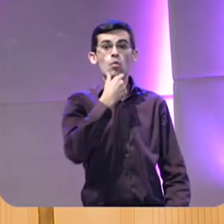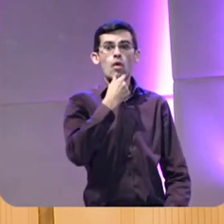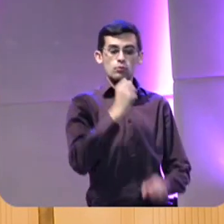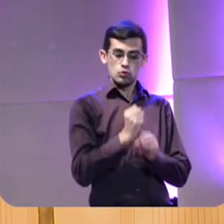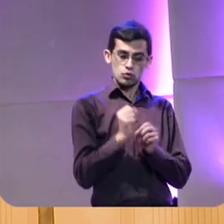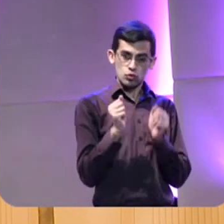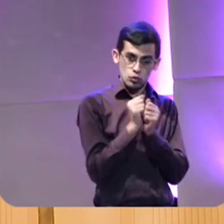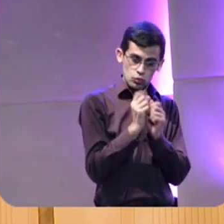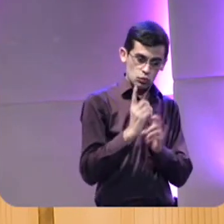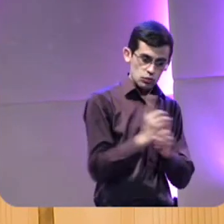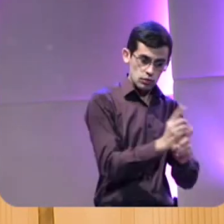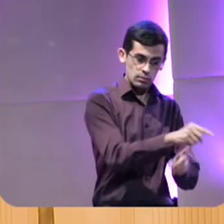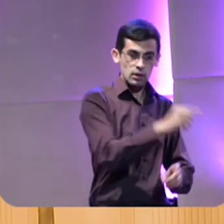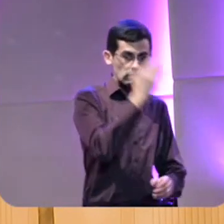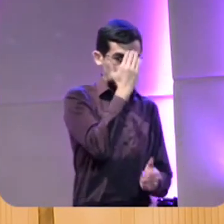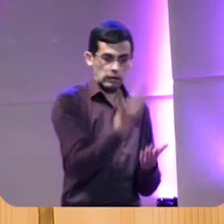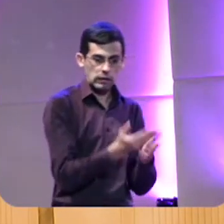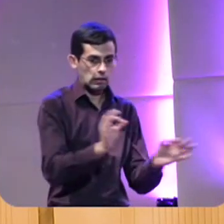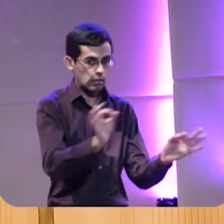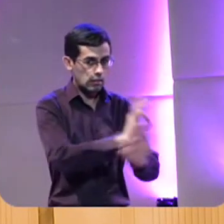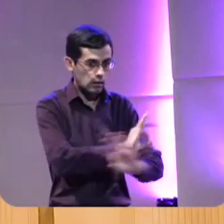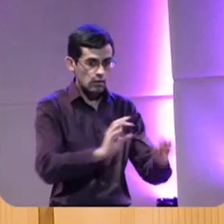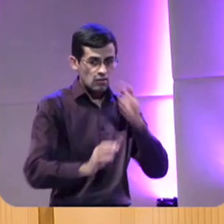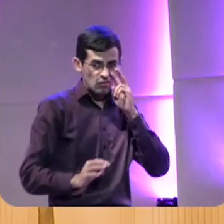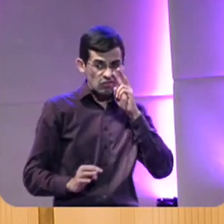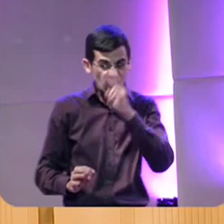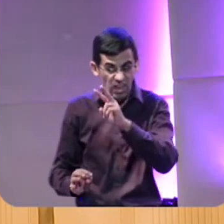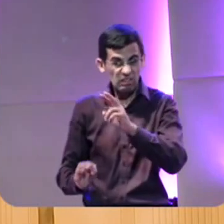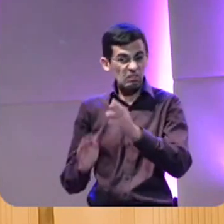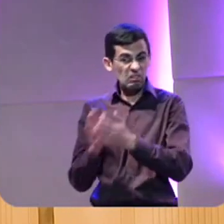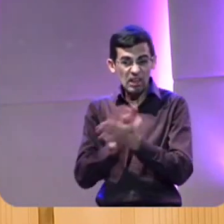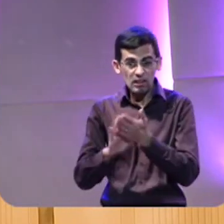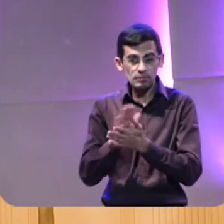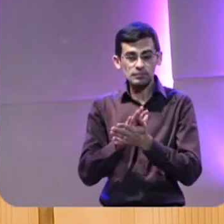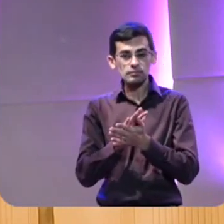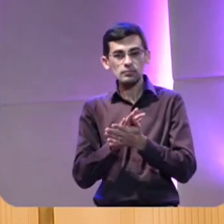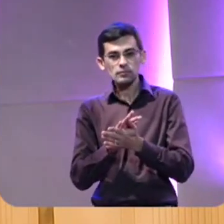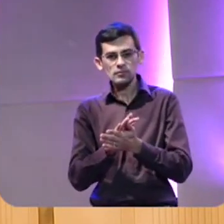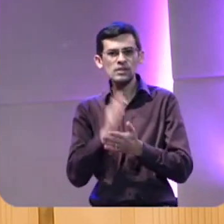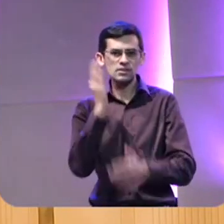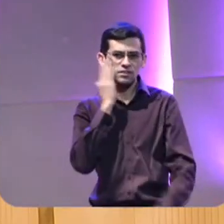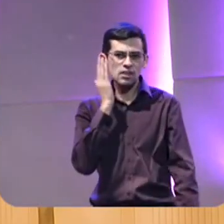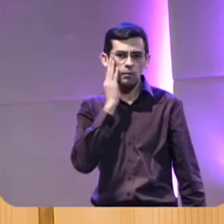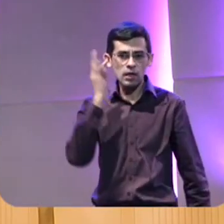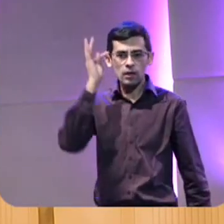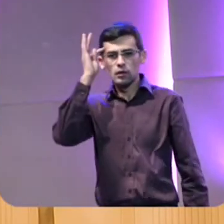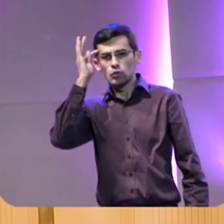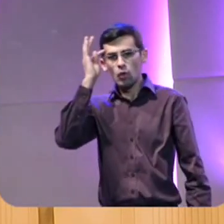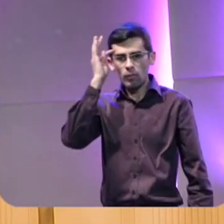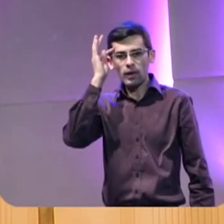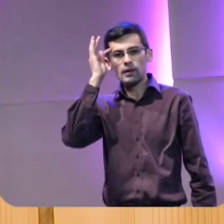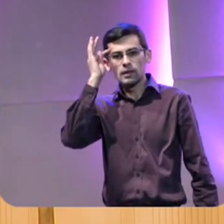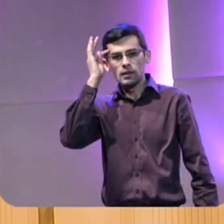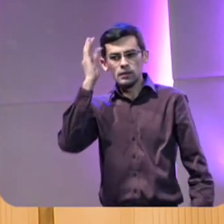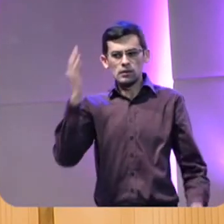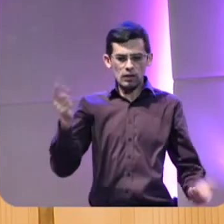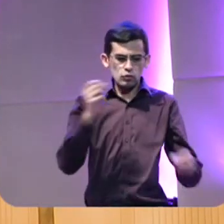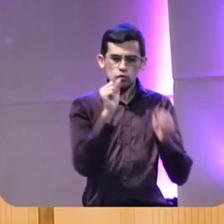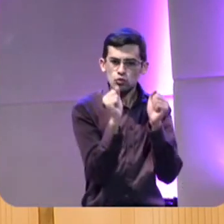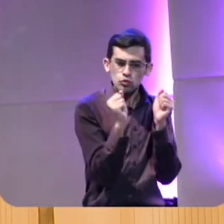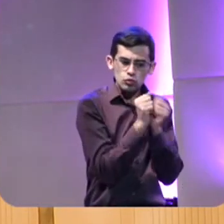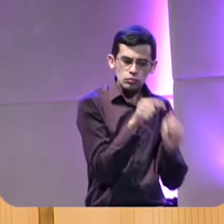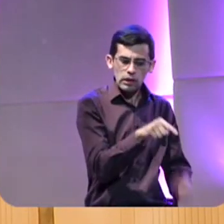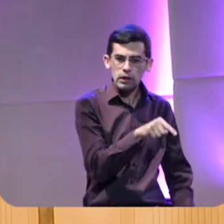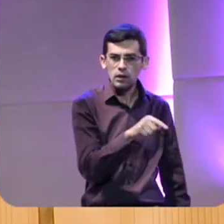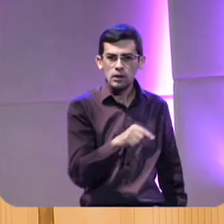que não cria, nem vendo que era Jesus. E você sabe que era Tomé, Tomé estava lá